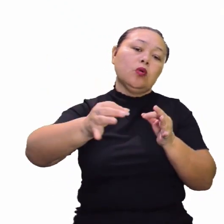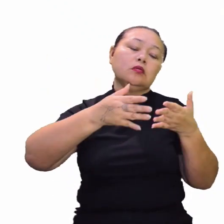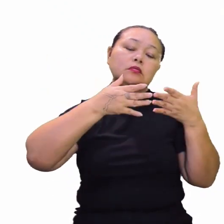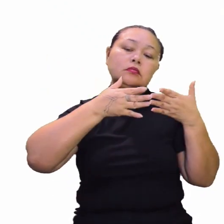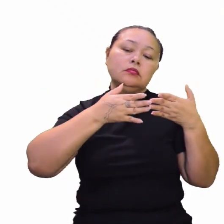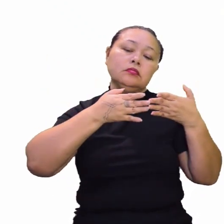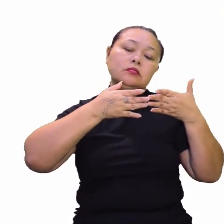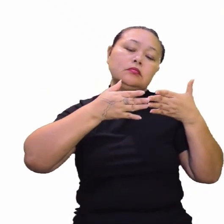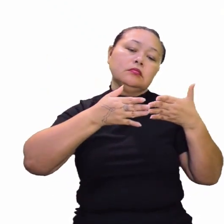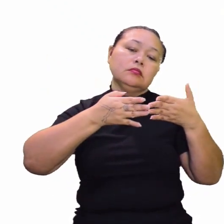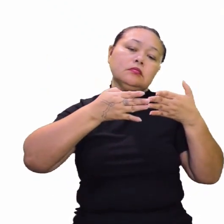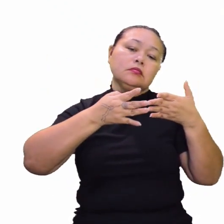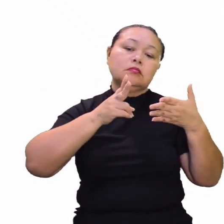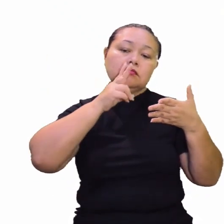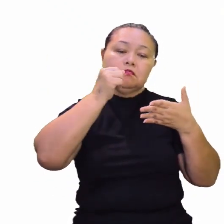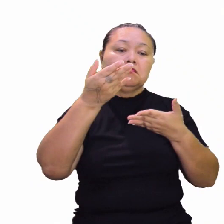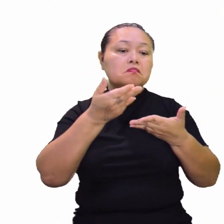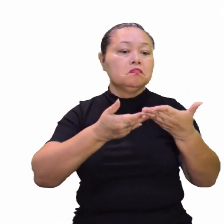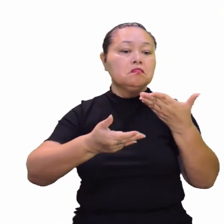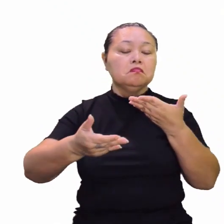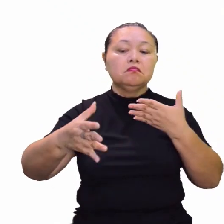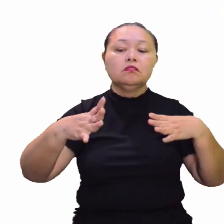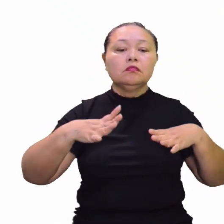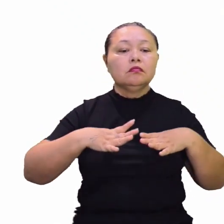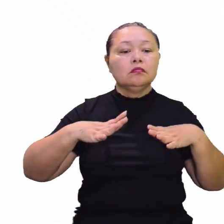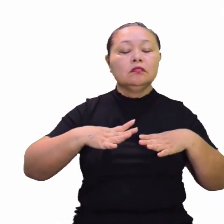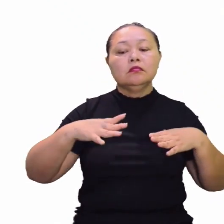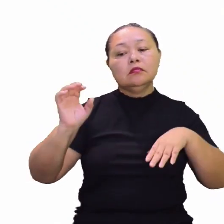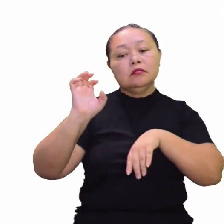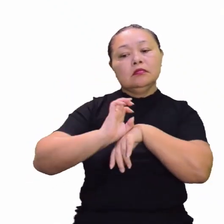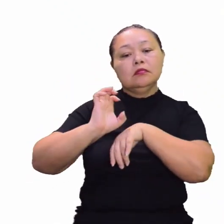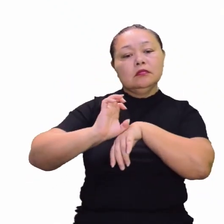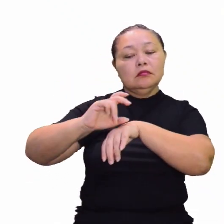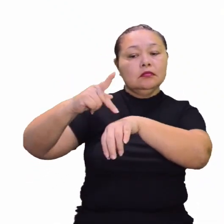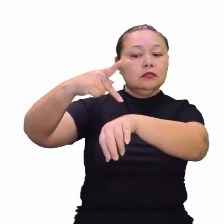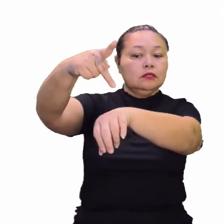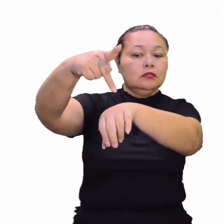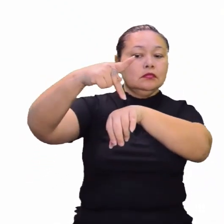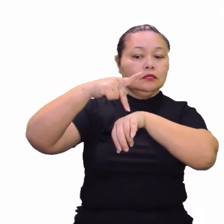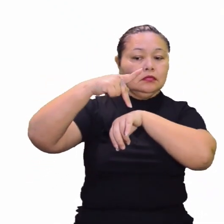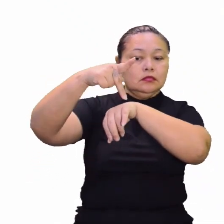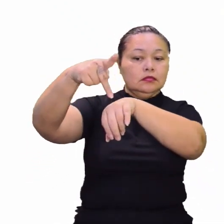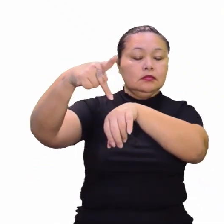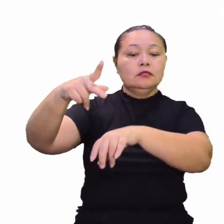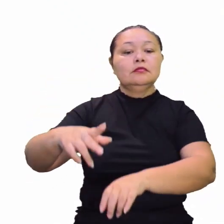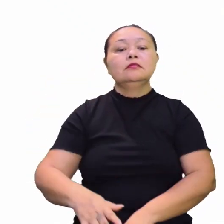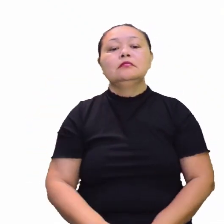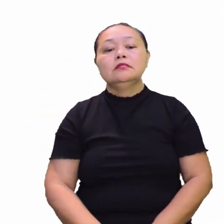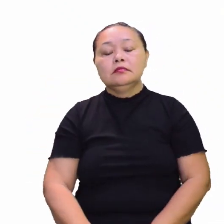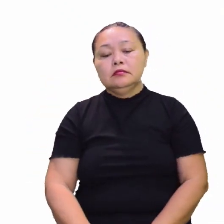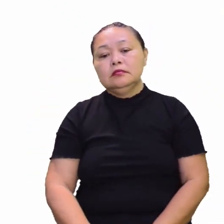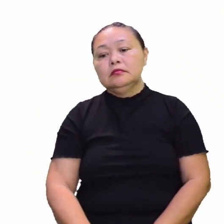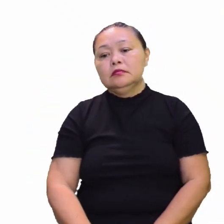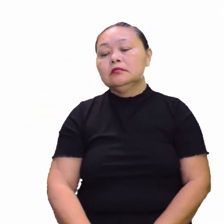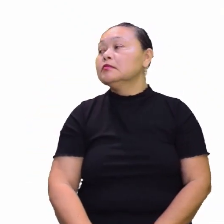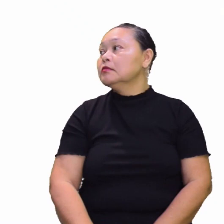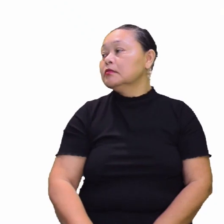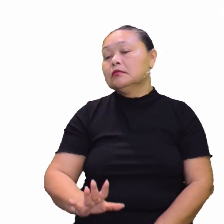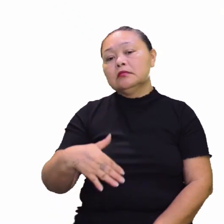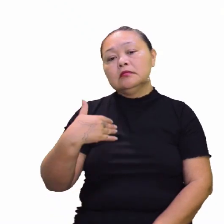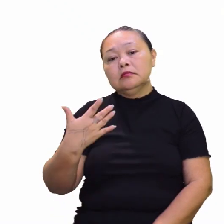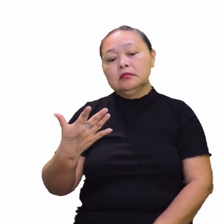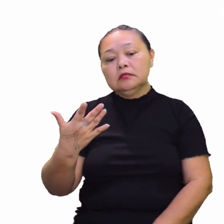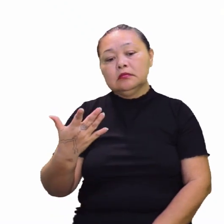longas, fortalecendo o comércio entre cidades, estados e países.